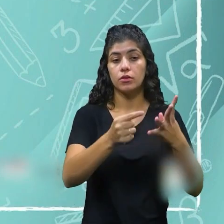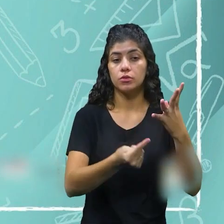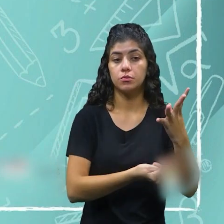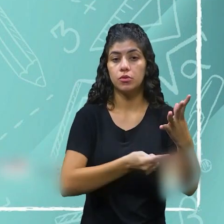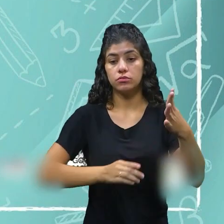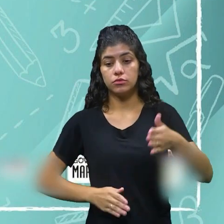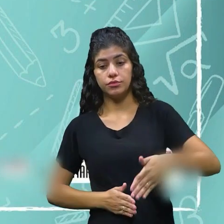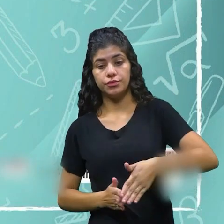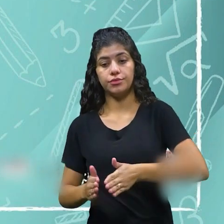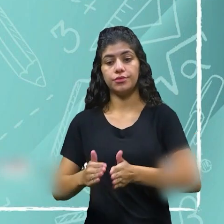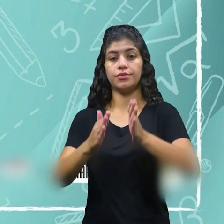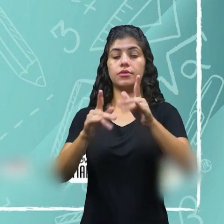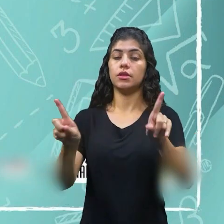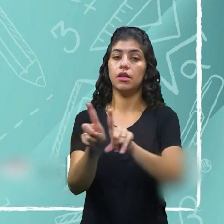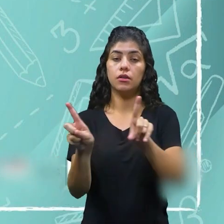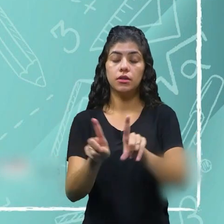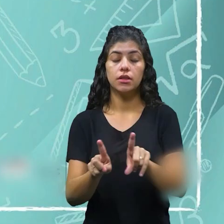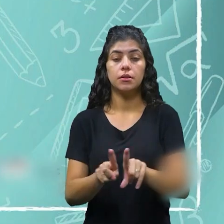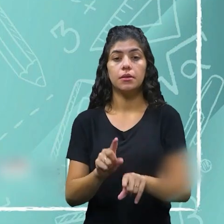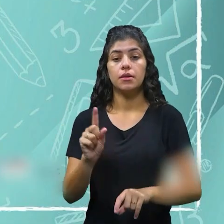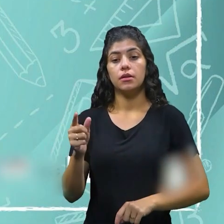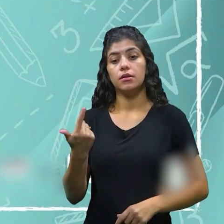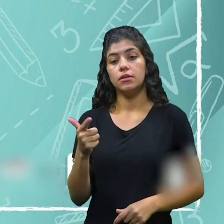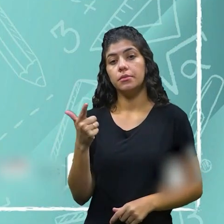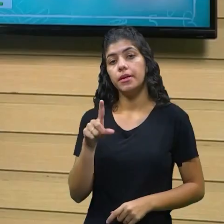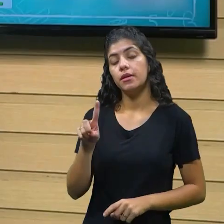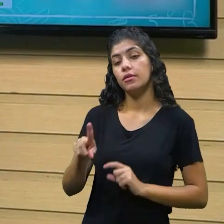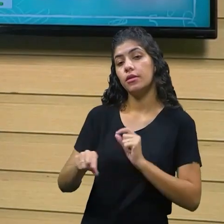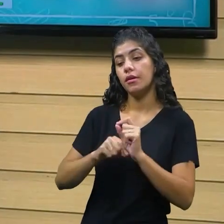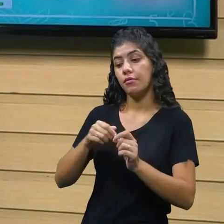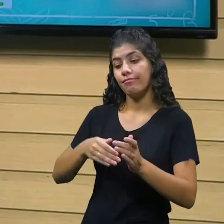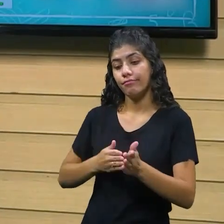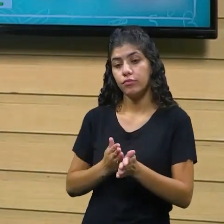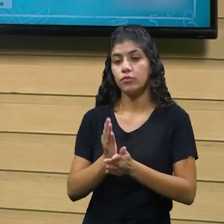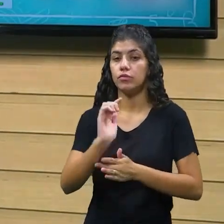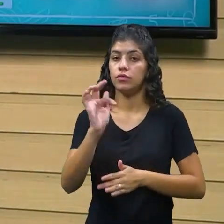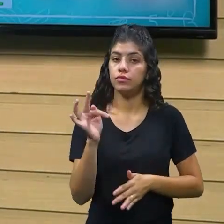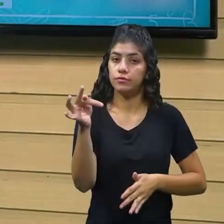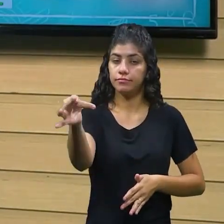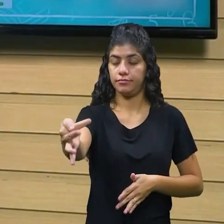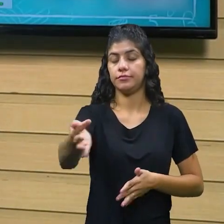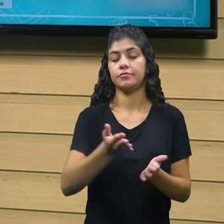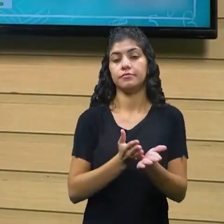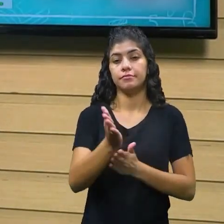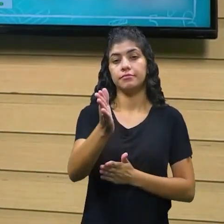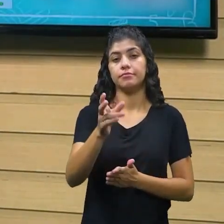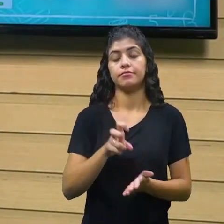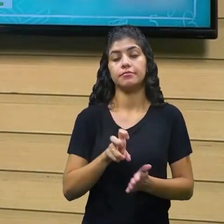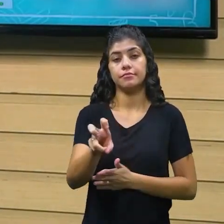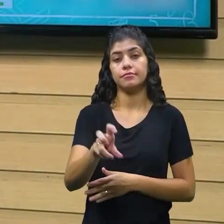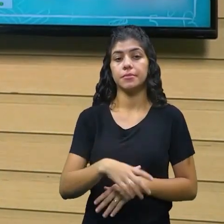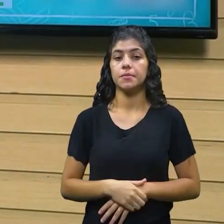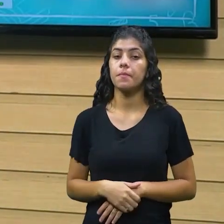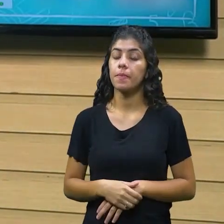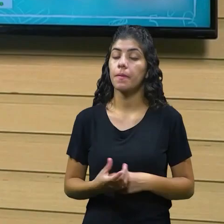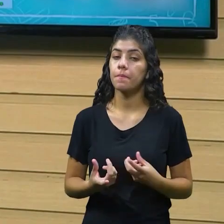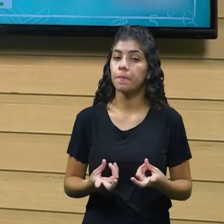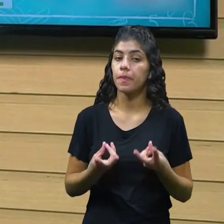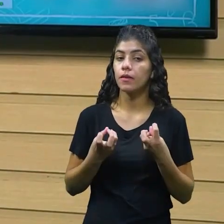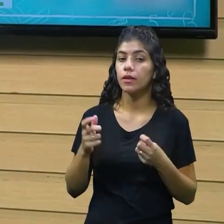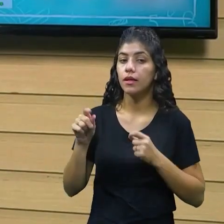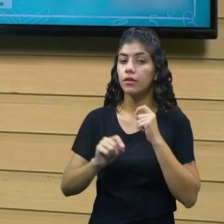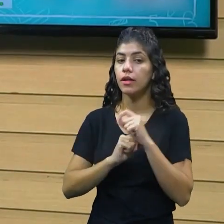mas também aqueles pelos quais o móvel ainda vai passar. Então você consegue estimar uma trajetória antes que